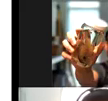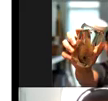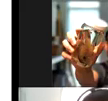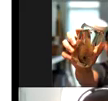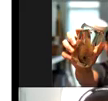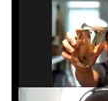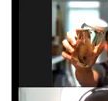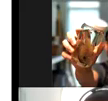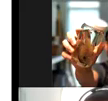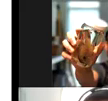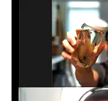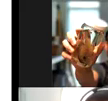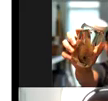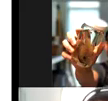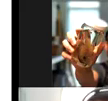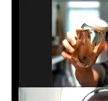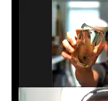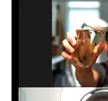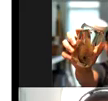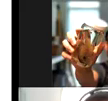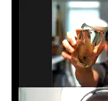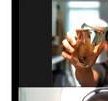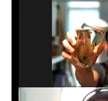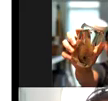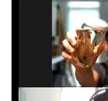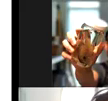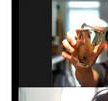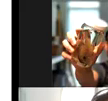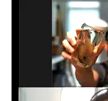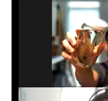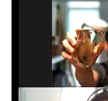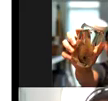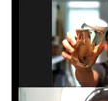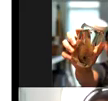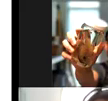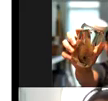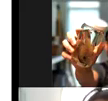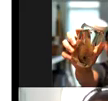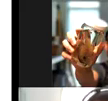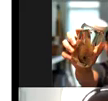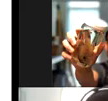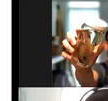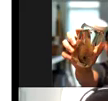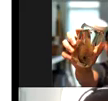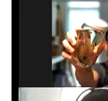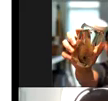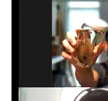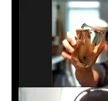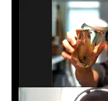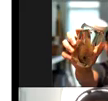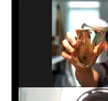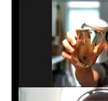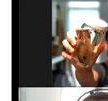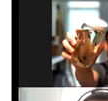globais de temperatura global, numa escala de 1 quilômetro. Né? Então, isso não existia aqui nessa época. E aí teve